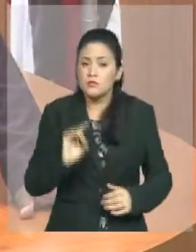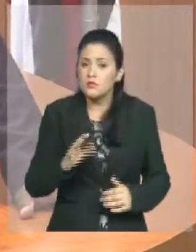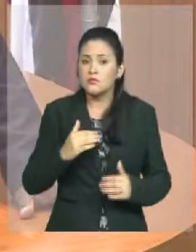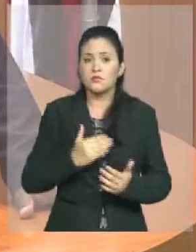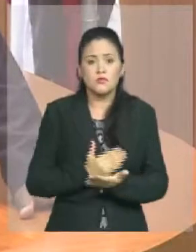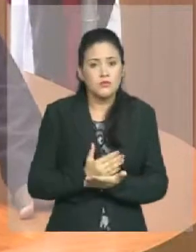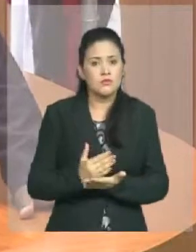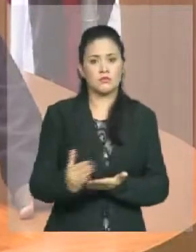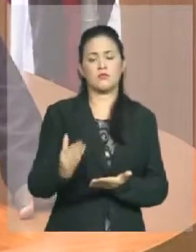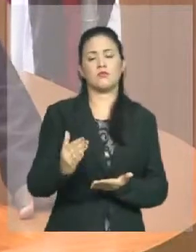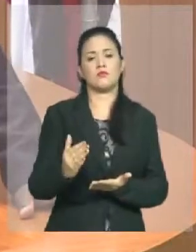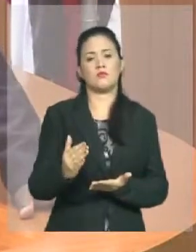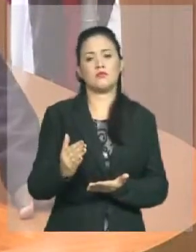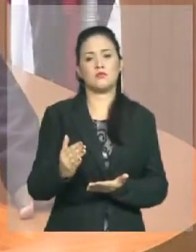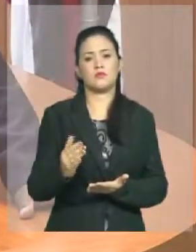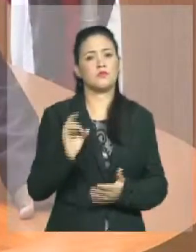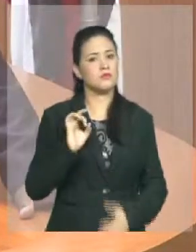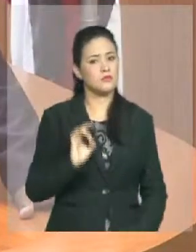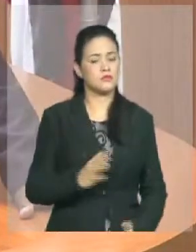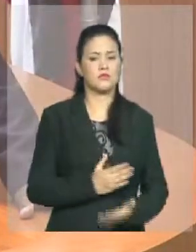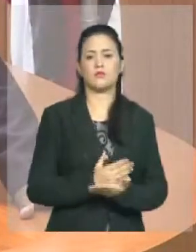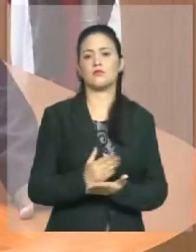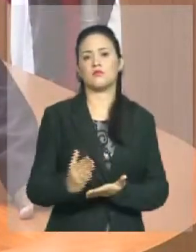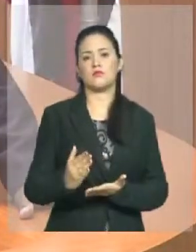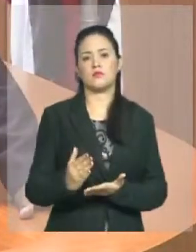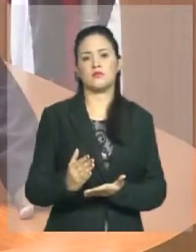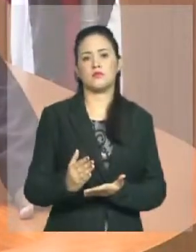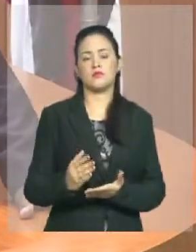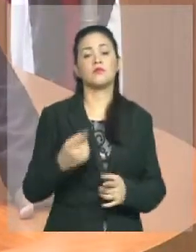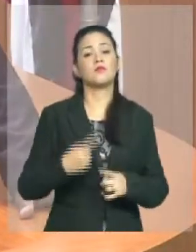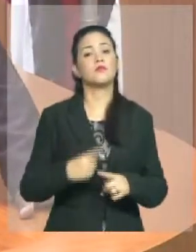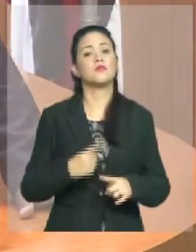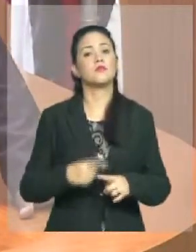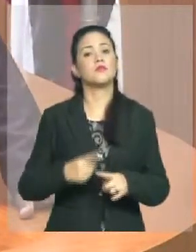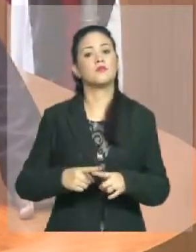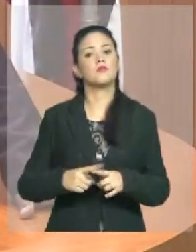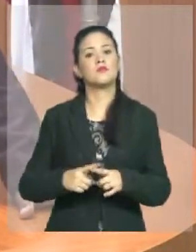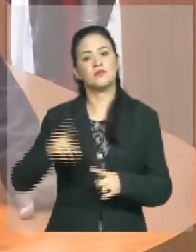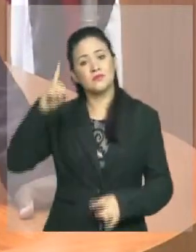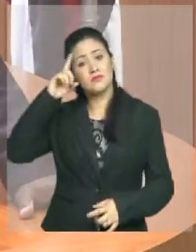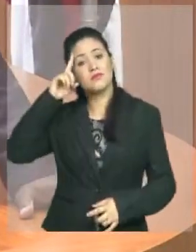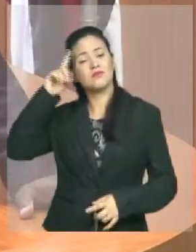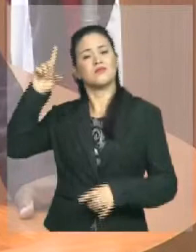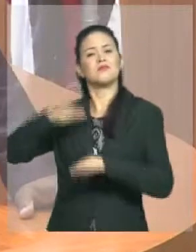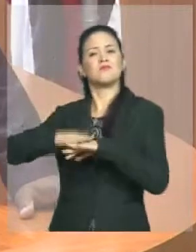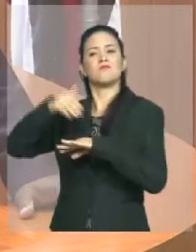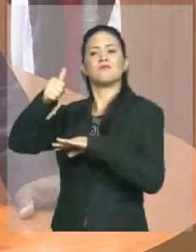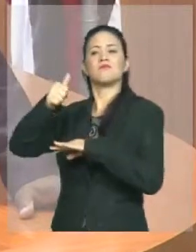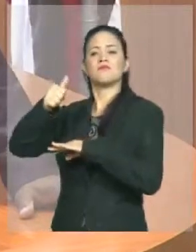É só o começo. Dias melhores ainda virão.